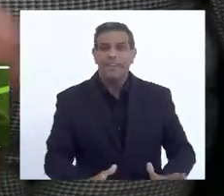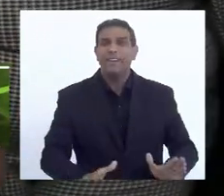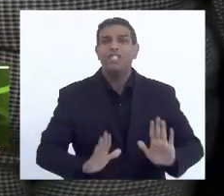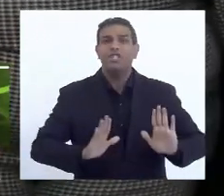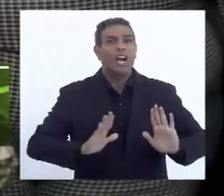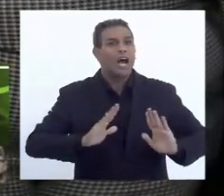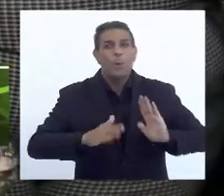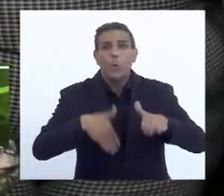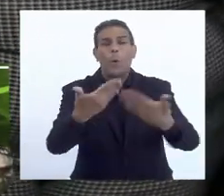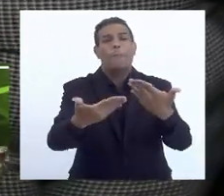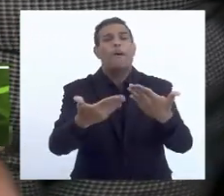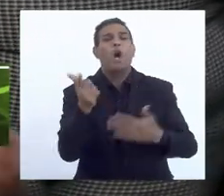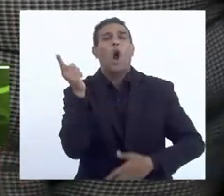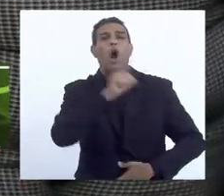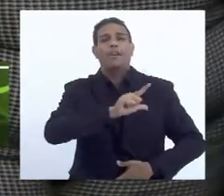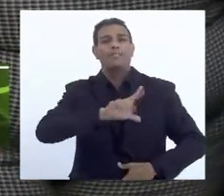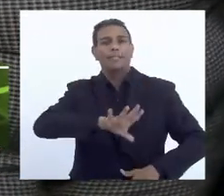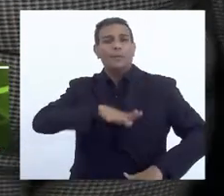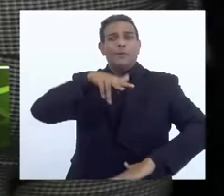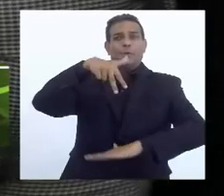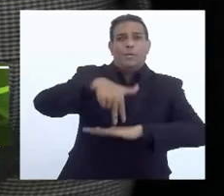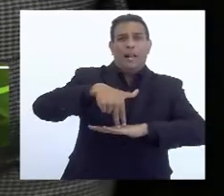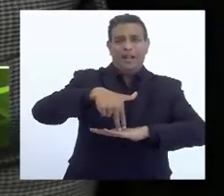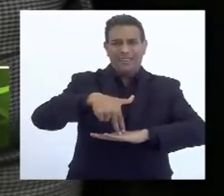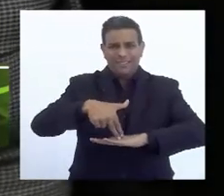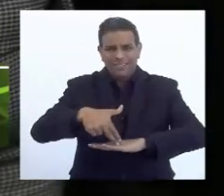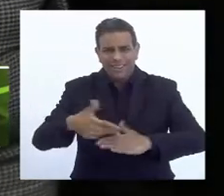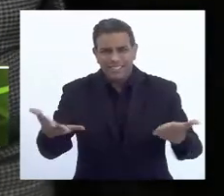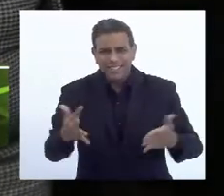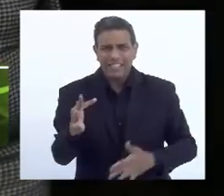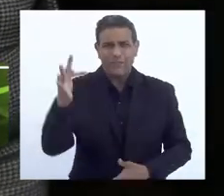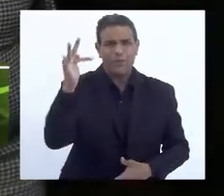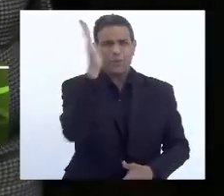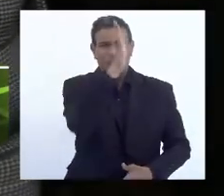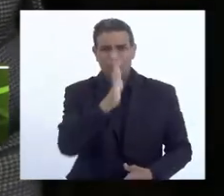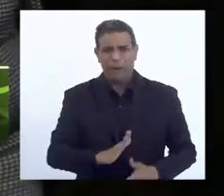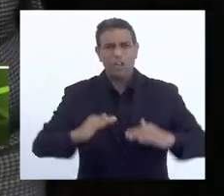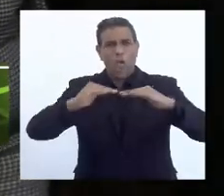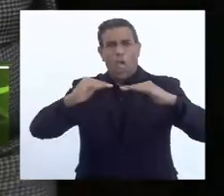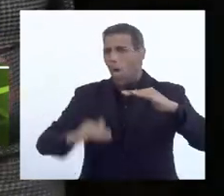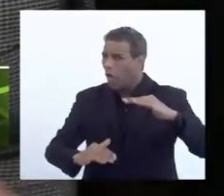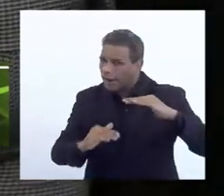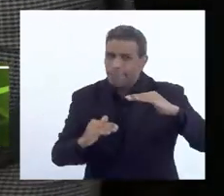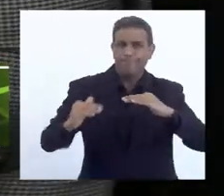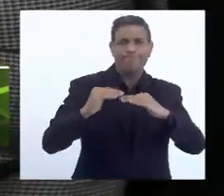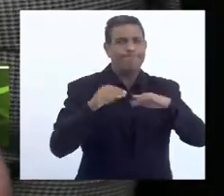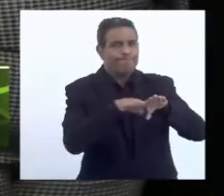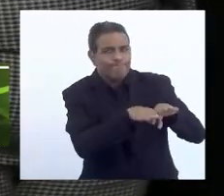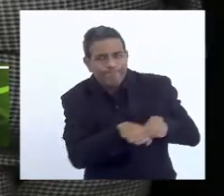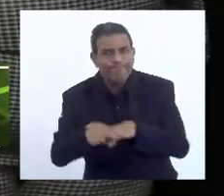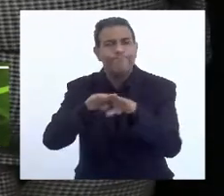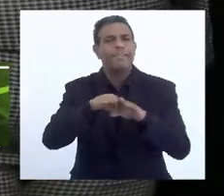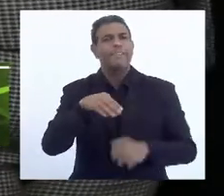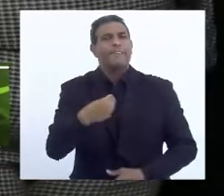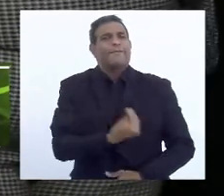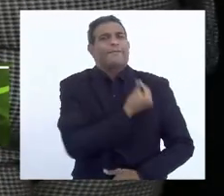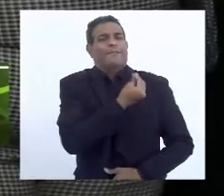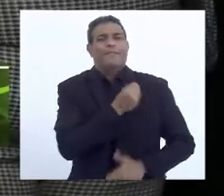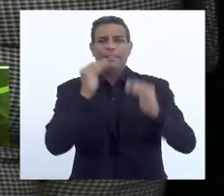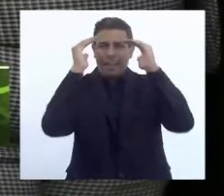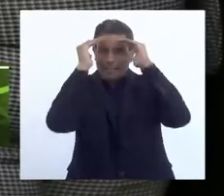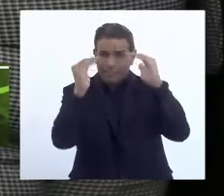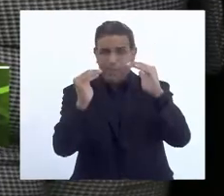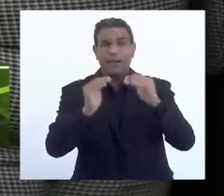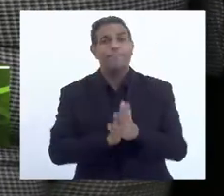lutar para sobreviver. Esse não é o Brasil que nós queremos para nós mulheres. Nós queremos viver, nós queremos respeito.